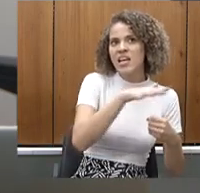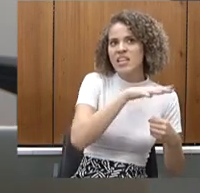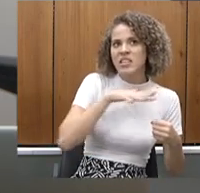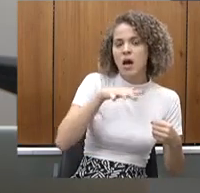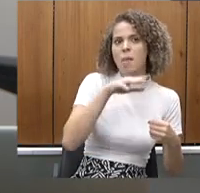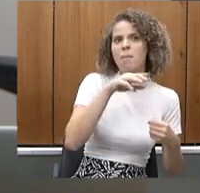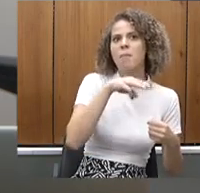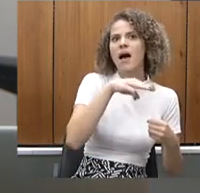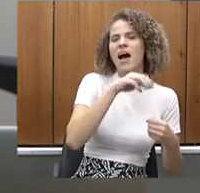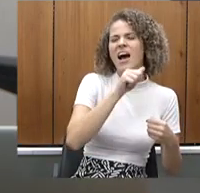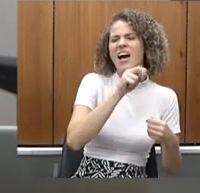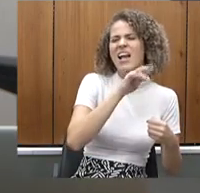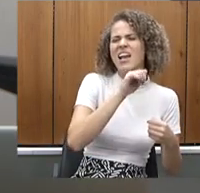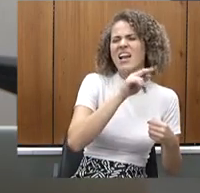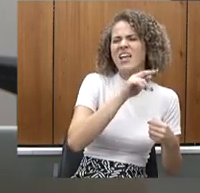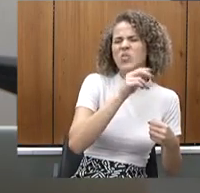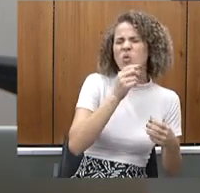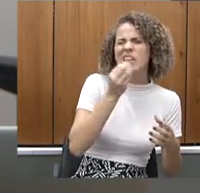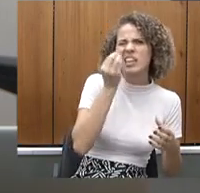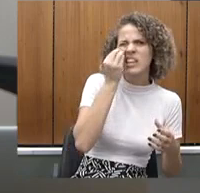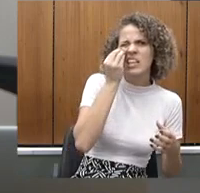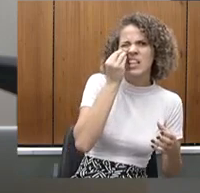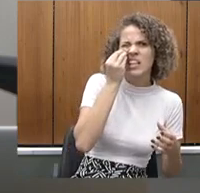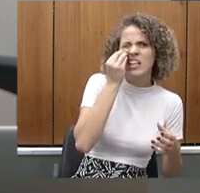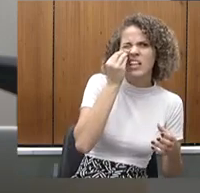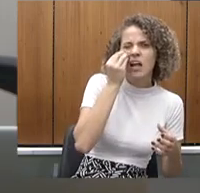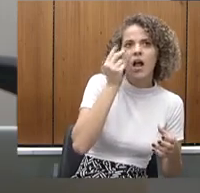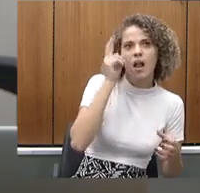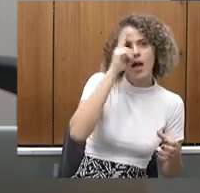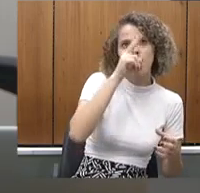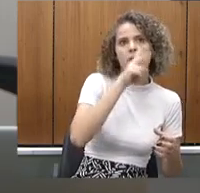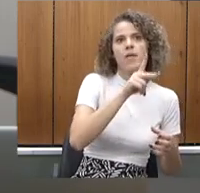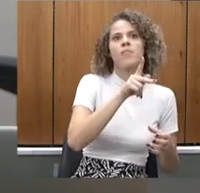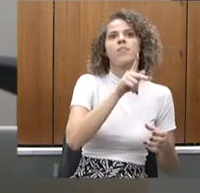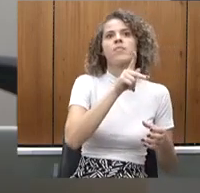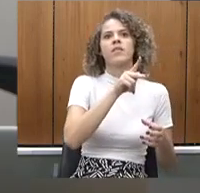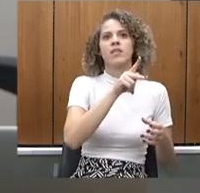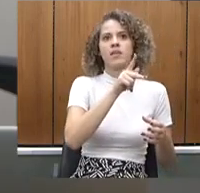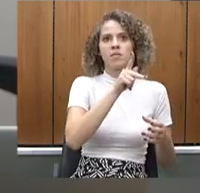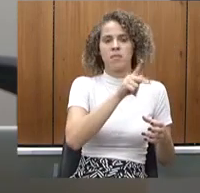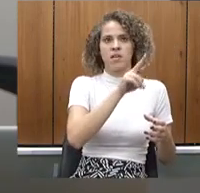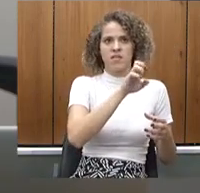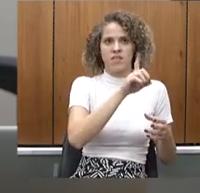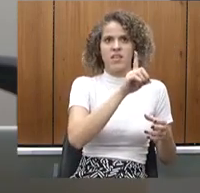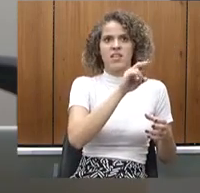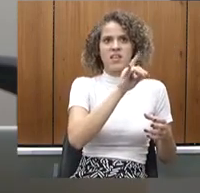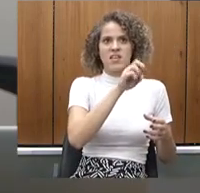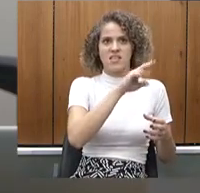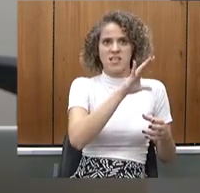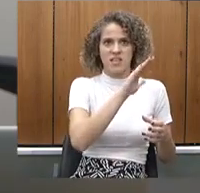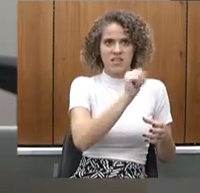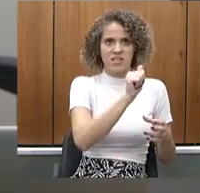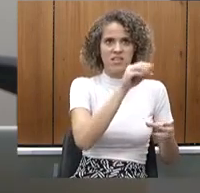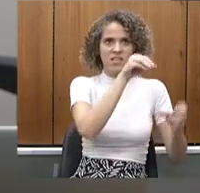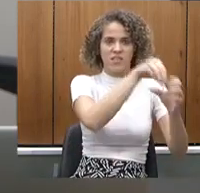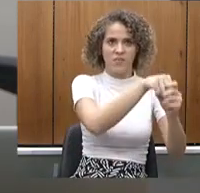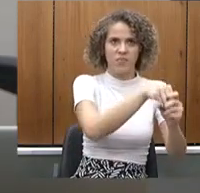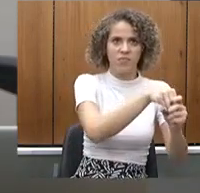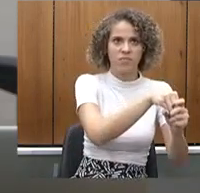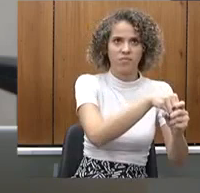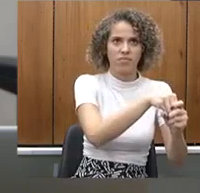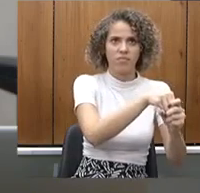Paranaíba tô tentando lembrar aqui a cidade Presidente Olegário César um pelotão policiais sendo escalado sozinhos